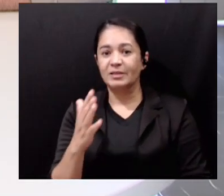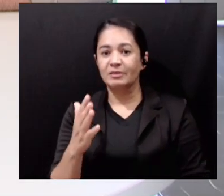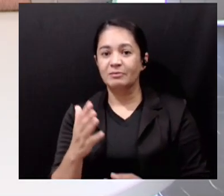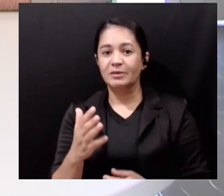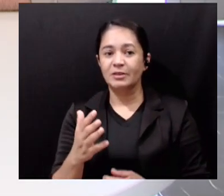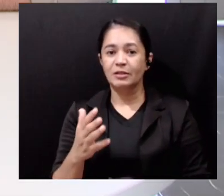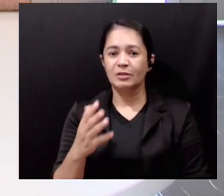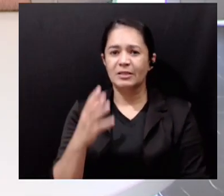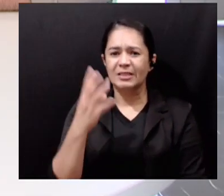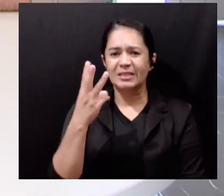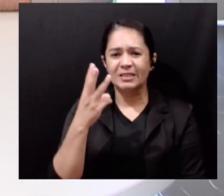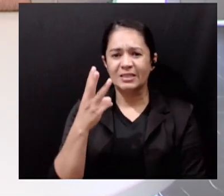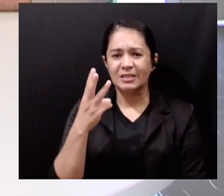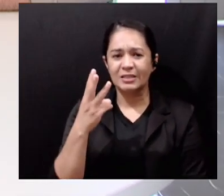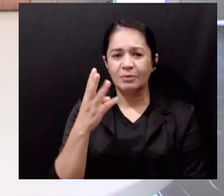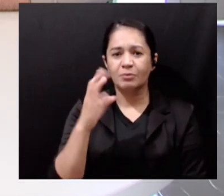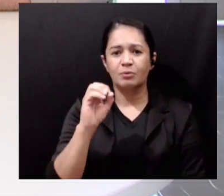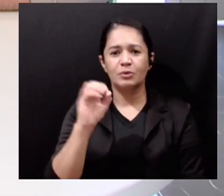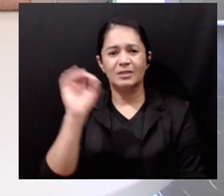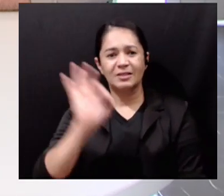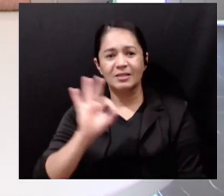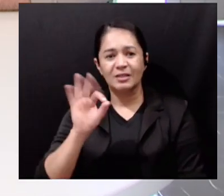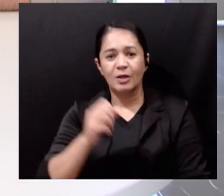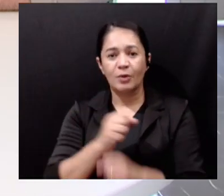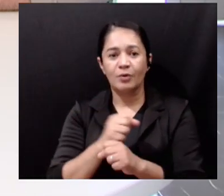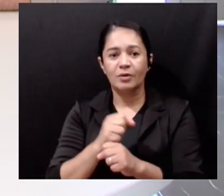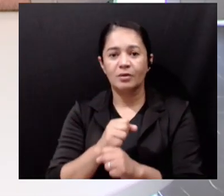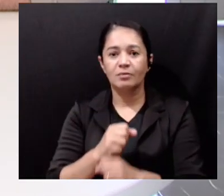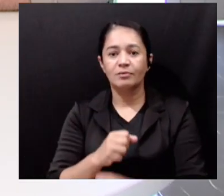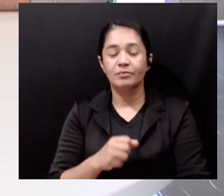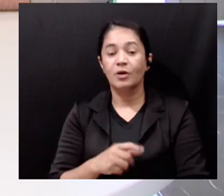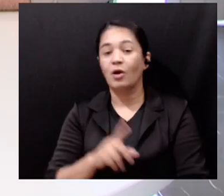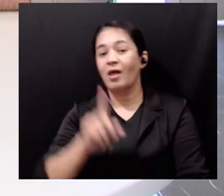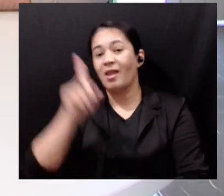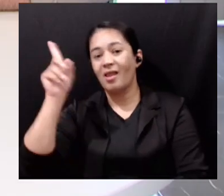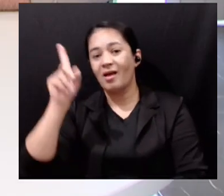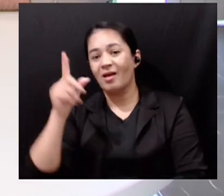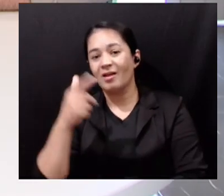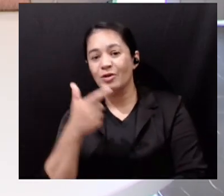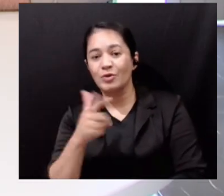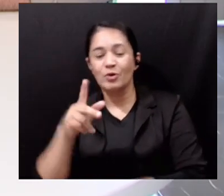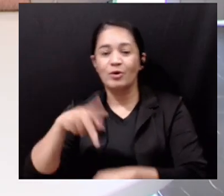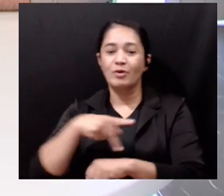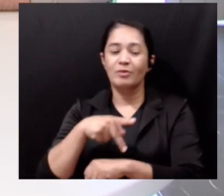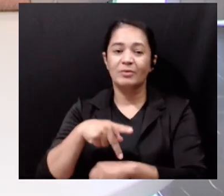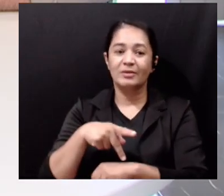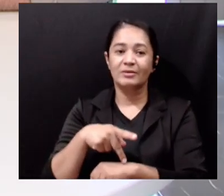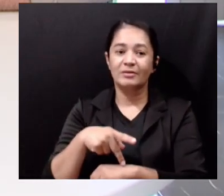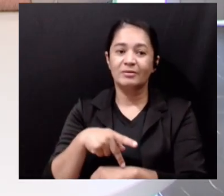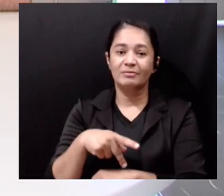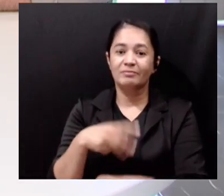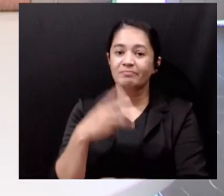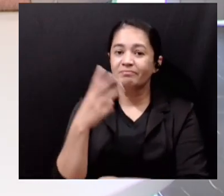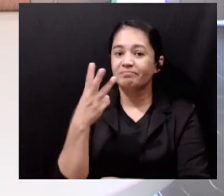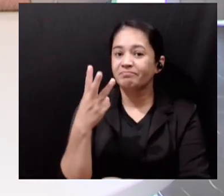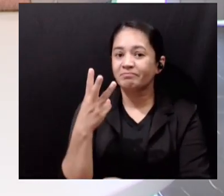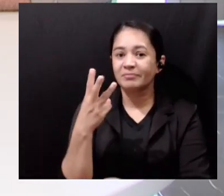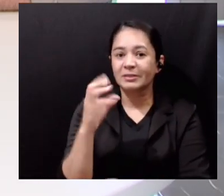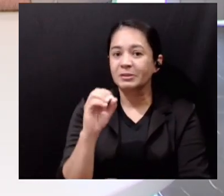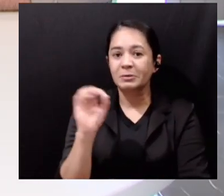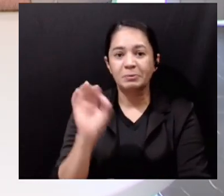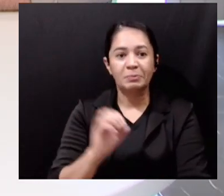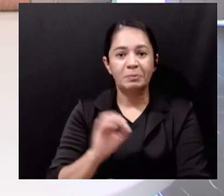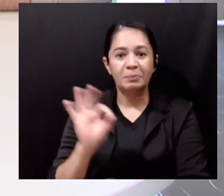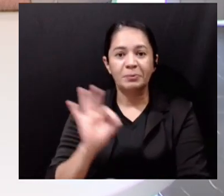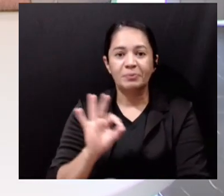vocês terem uma ideia, na Inglaterra é 20%. No Brasil é 300%. Certo? No Brasil é 300%. Então, é uma coisa absurda. O cheque especial no